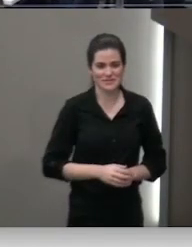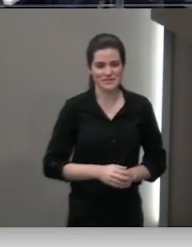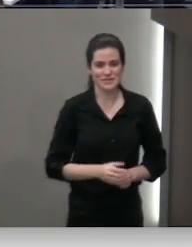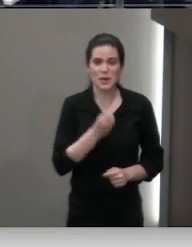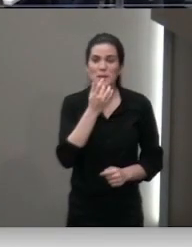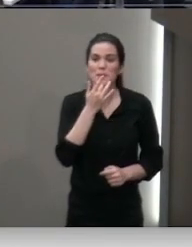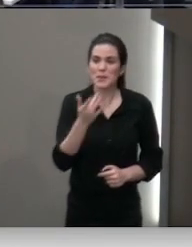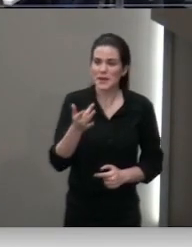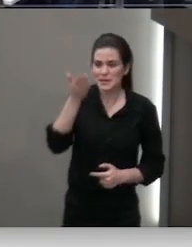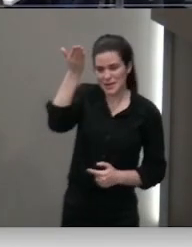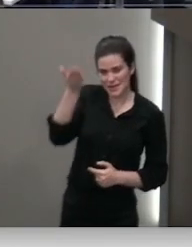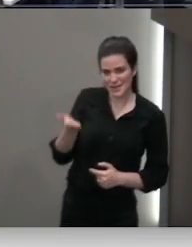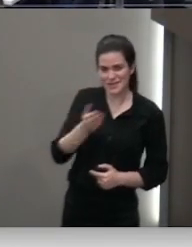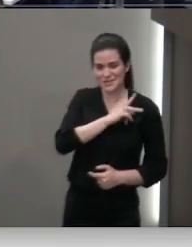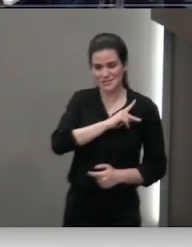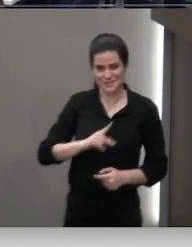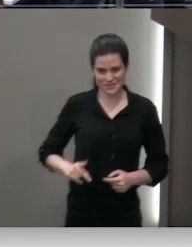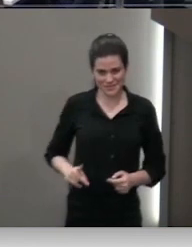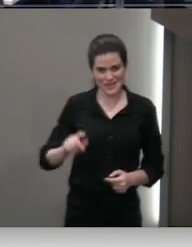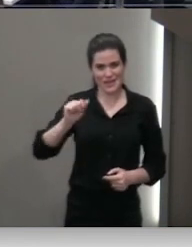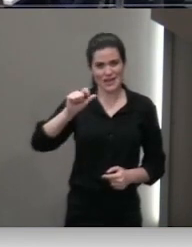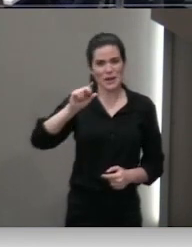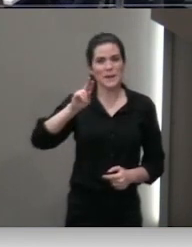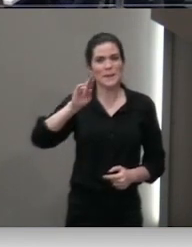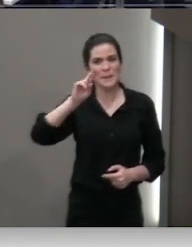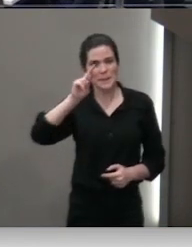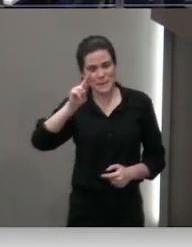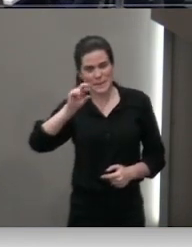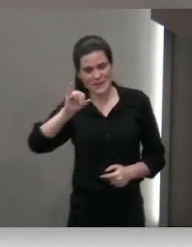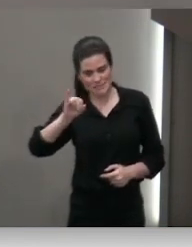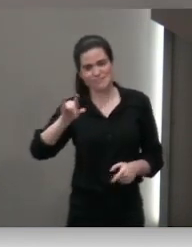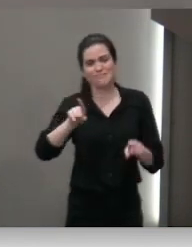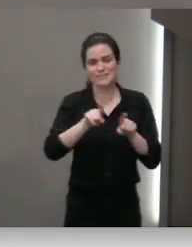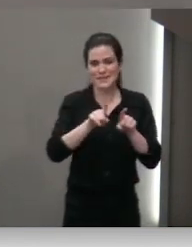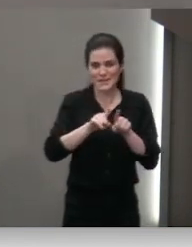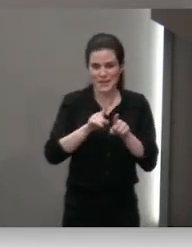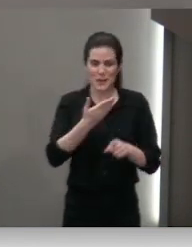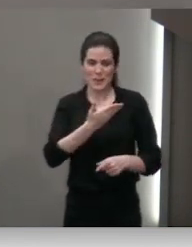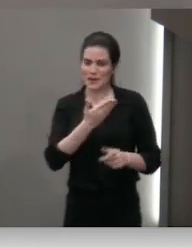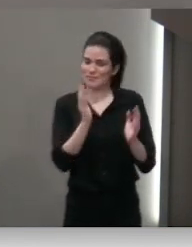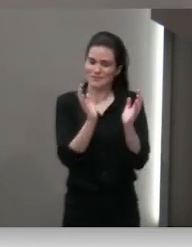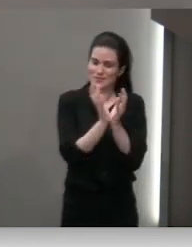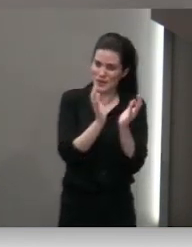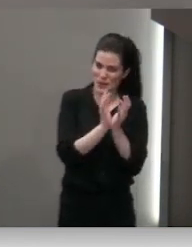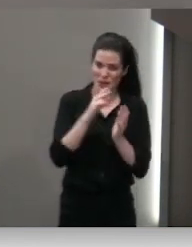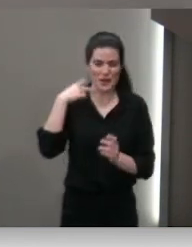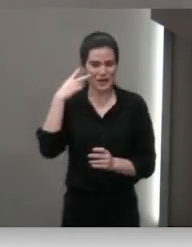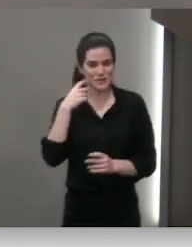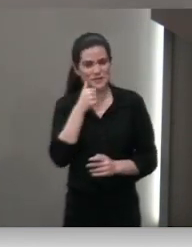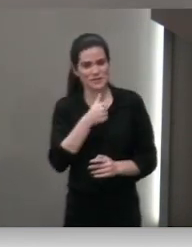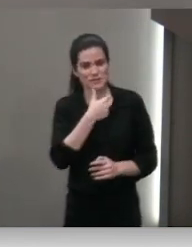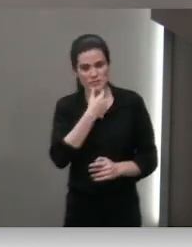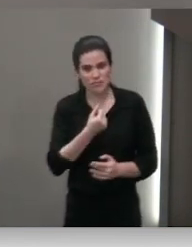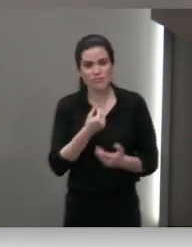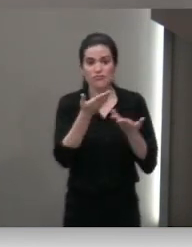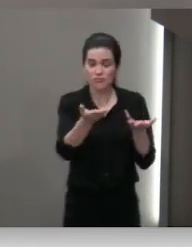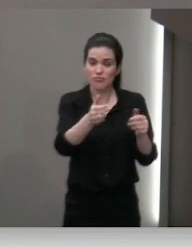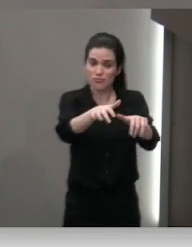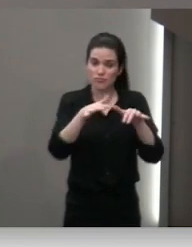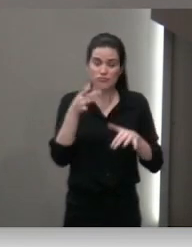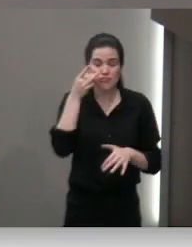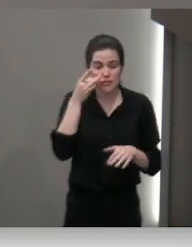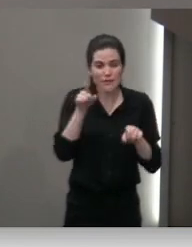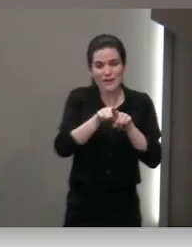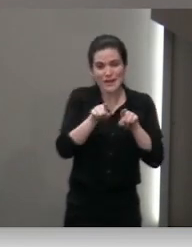Boa tarde, senhor presidente, Fabrício Grando, colegas vereadores e vereadoras, público presente e quem nos assiste pela